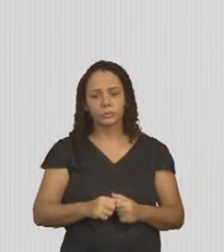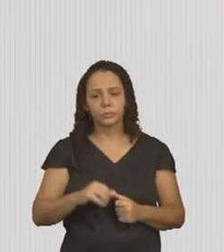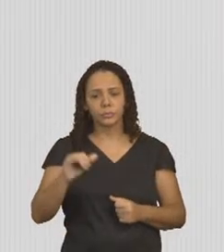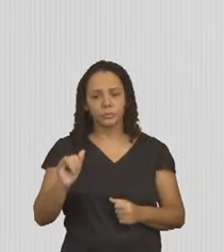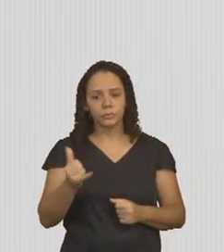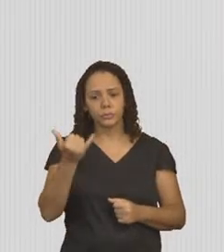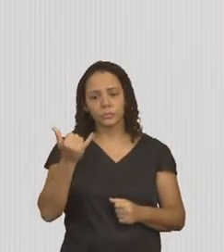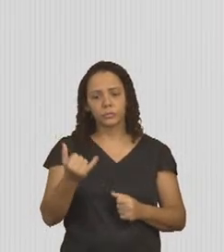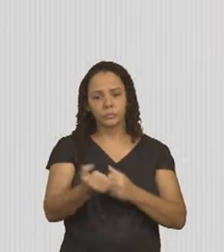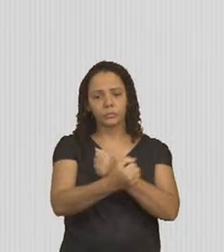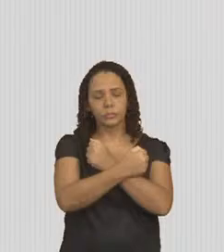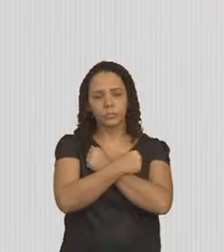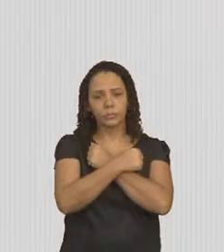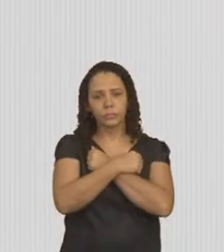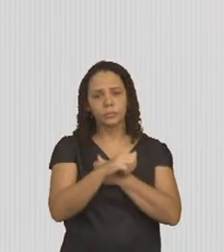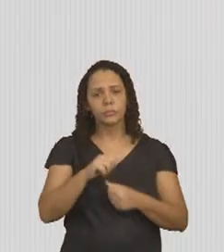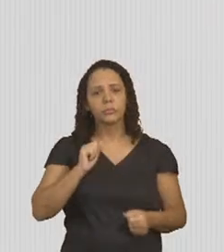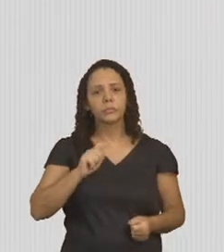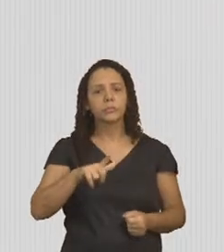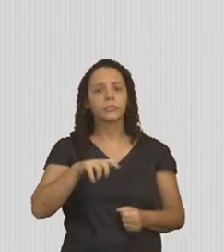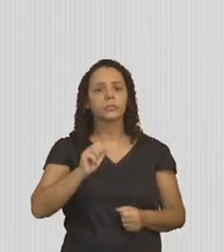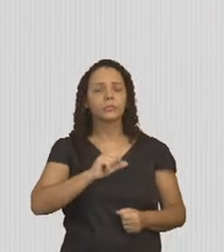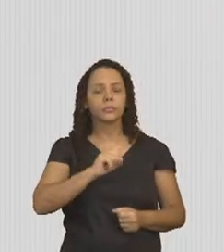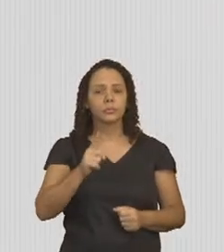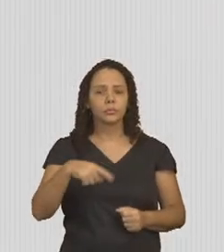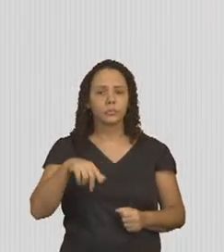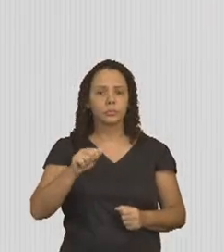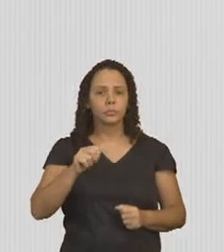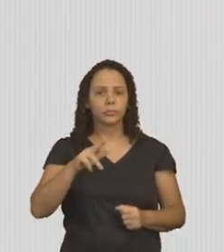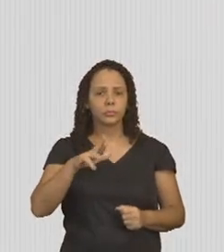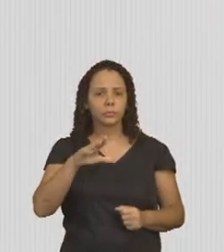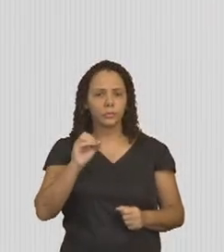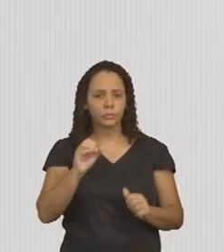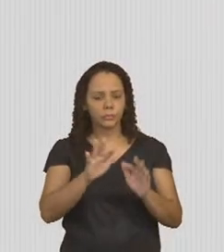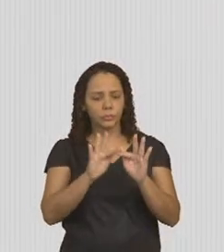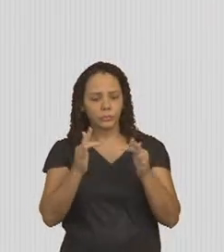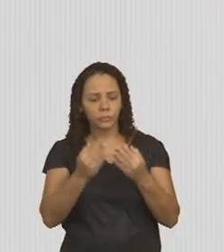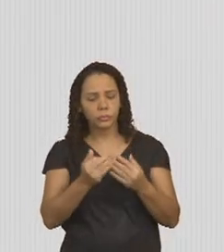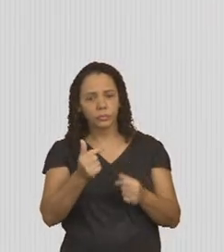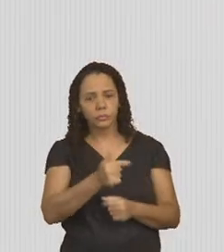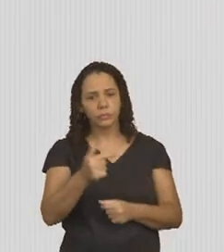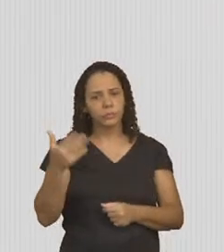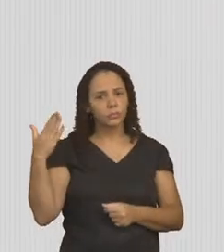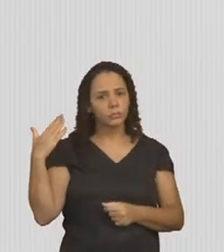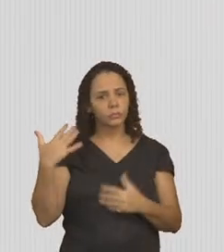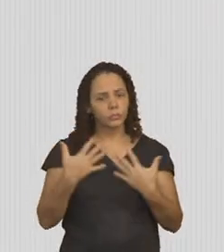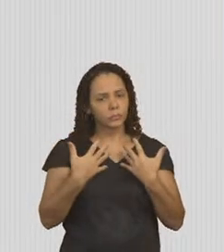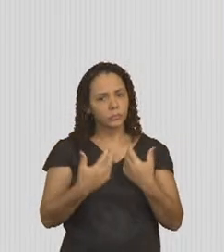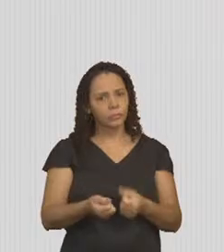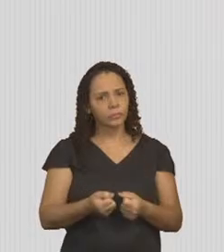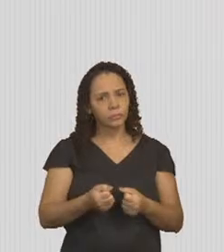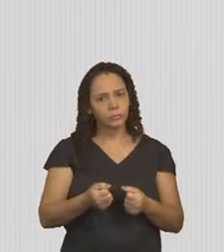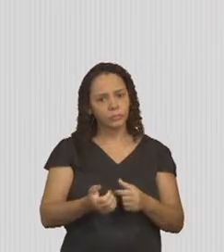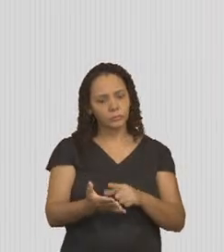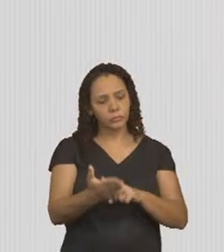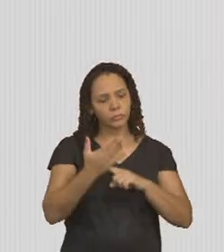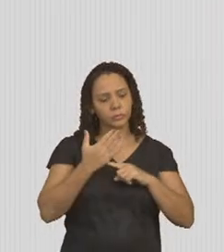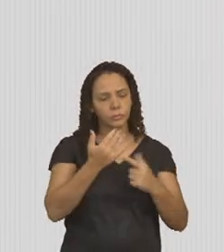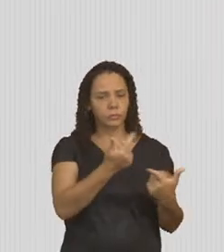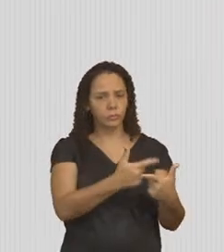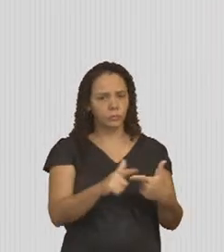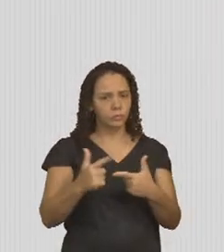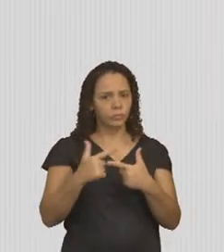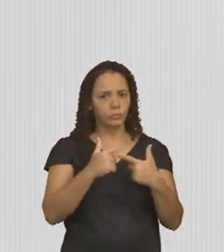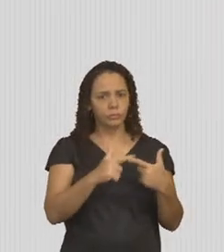quero aqui dar um abraço para o Lázaro, para a família dele, que na semana passada me recebeu lá no Jardim Santa Marina, me mostrou algum desses problemas